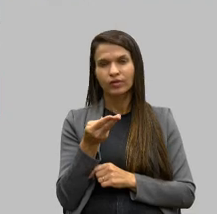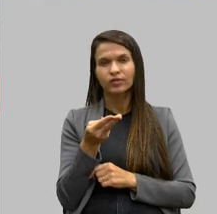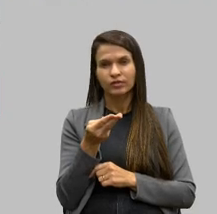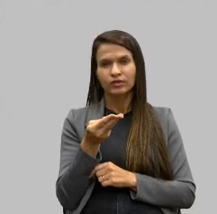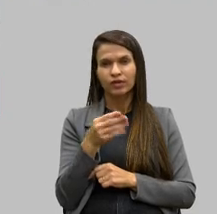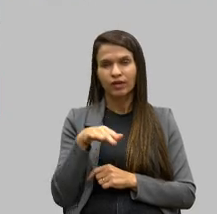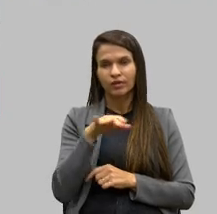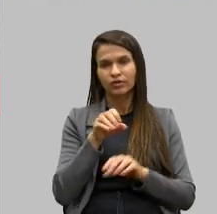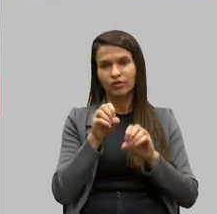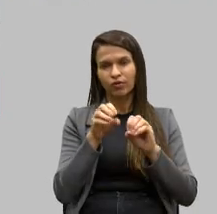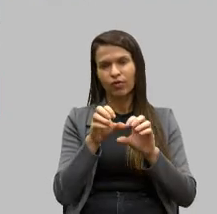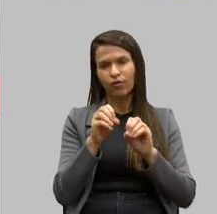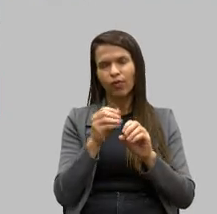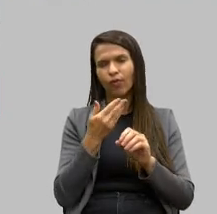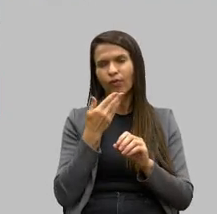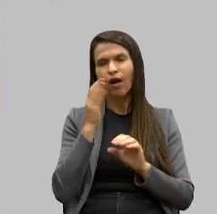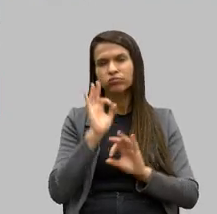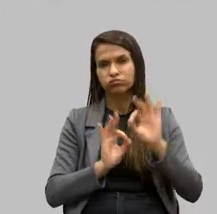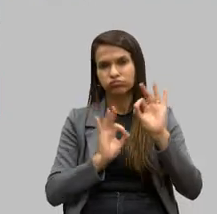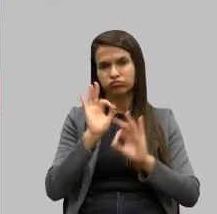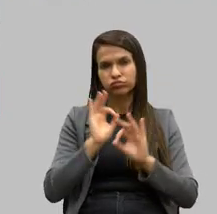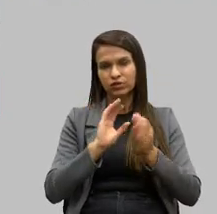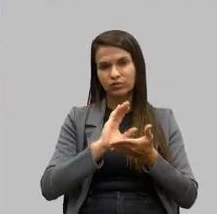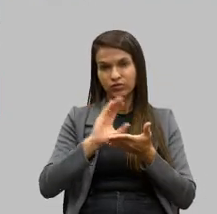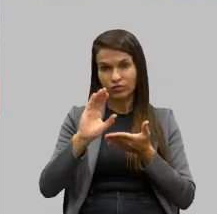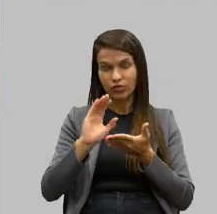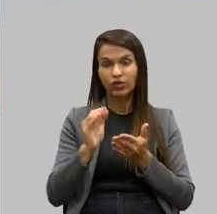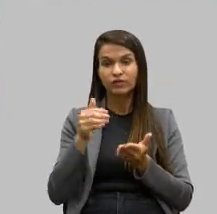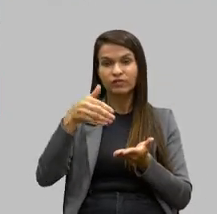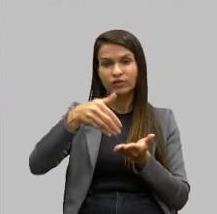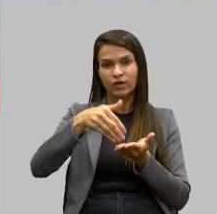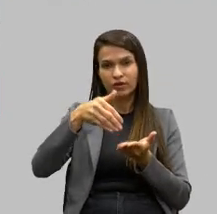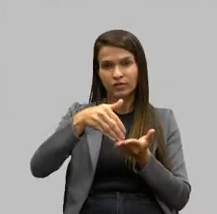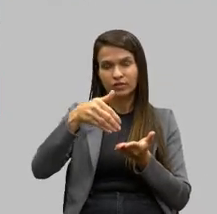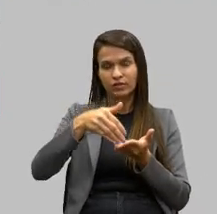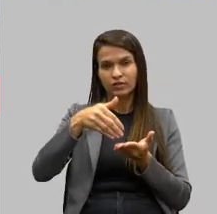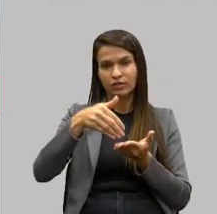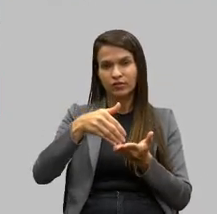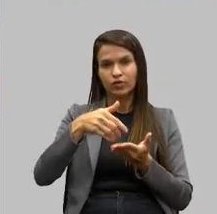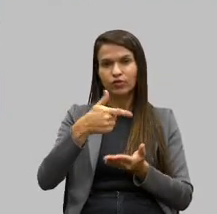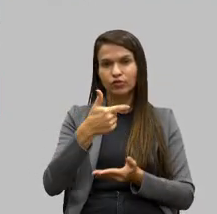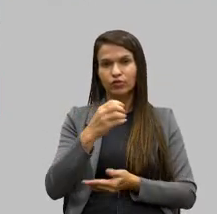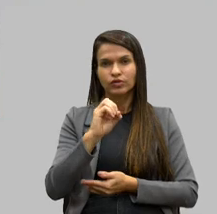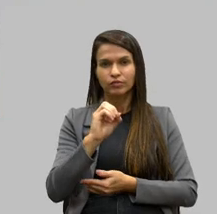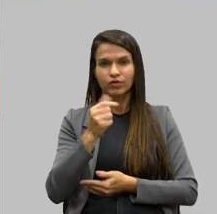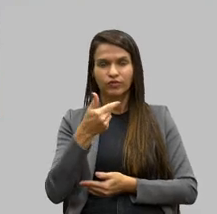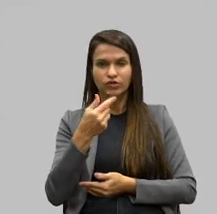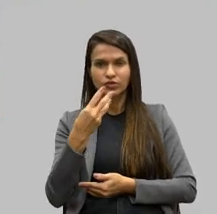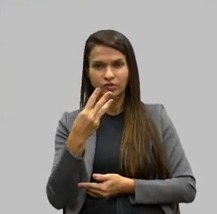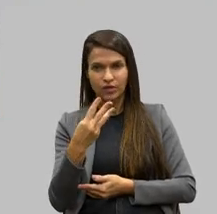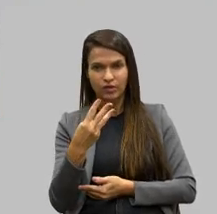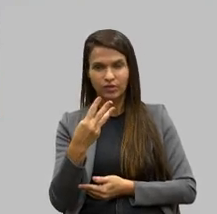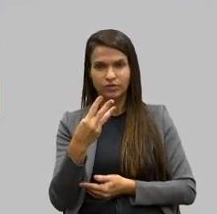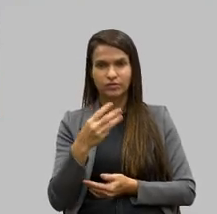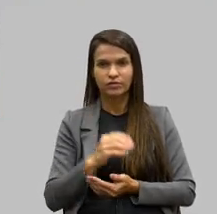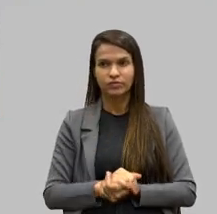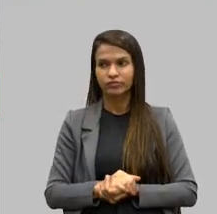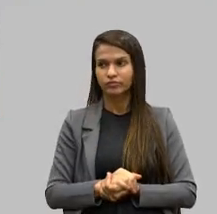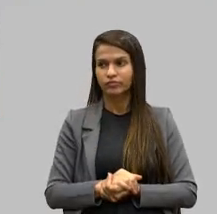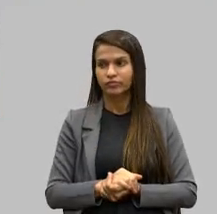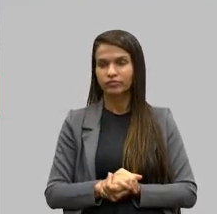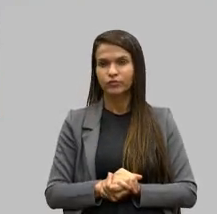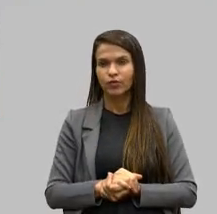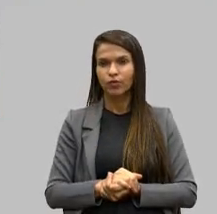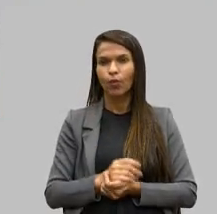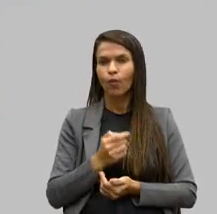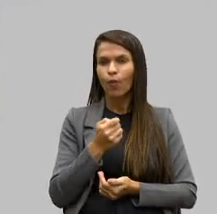investimento? Nós finalizamos em 2023 com quase R 1